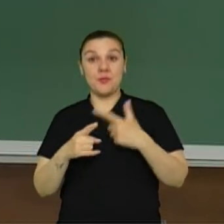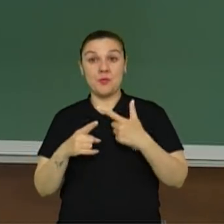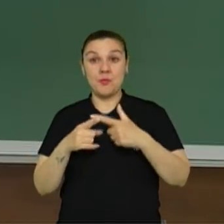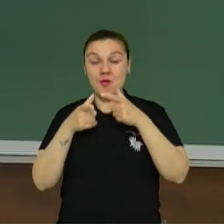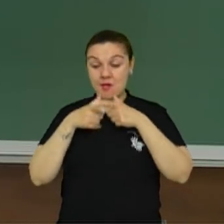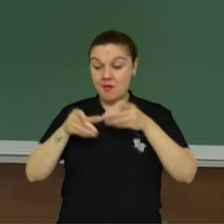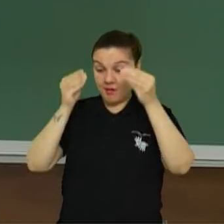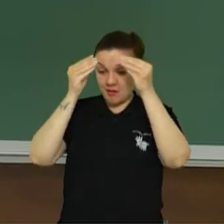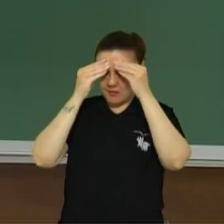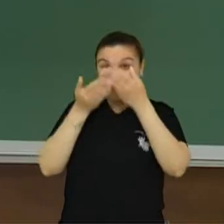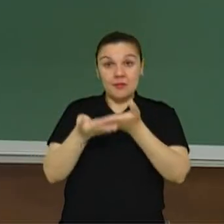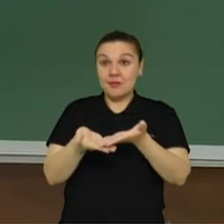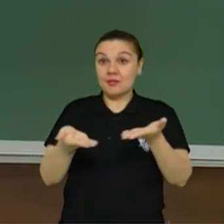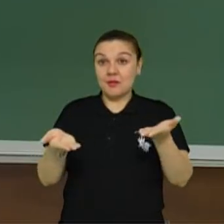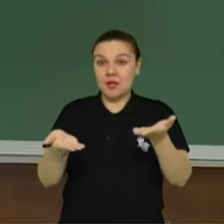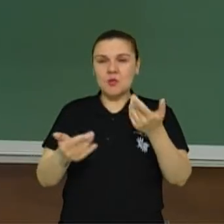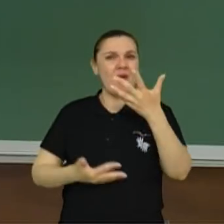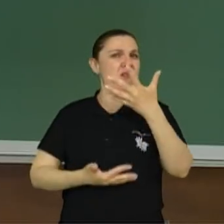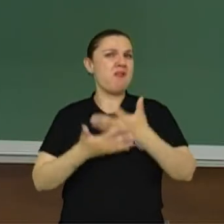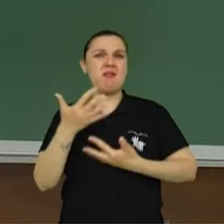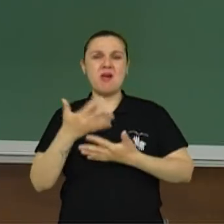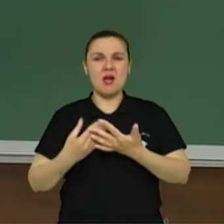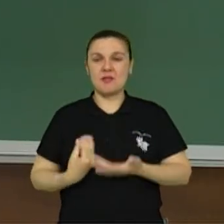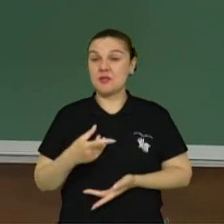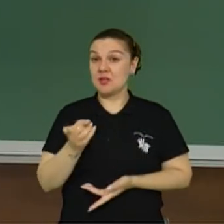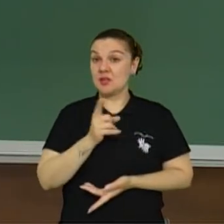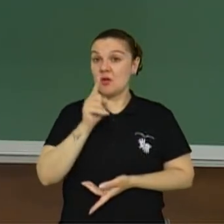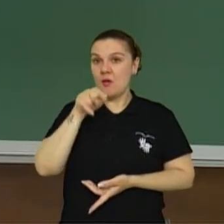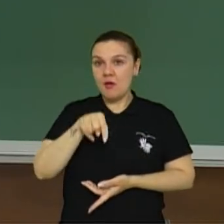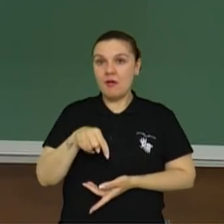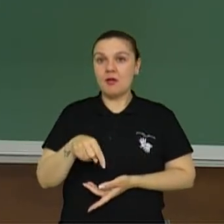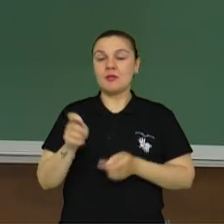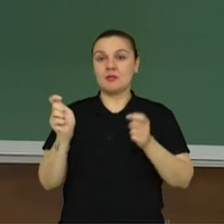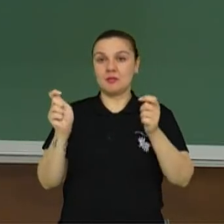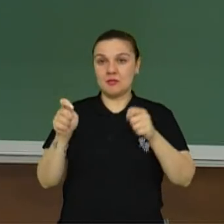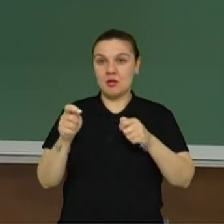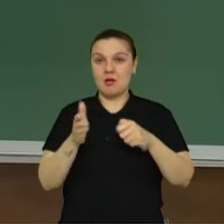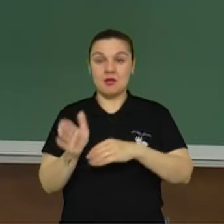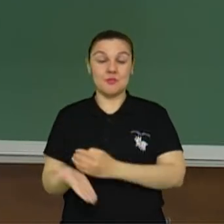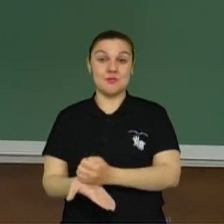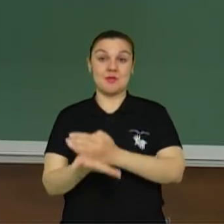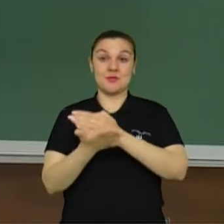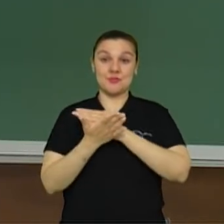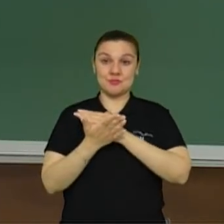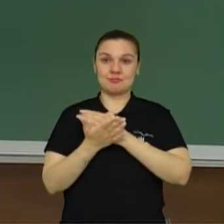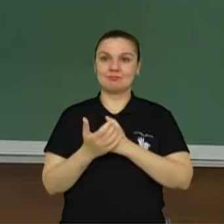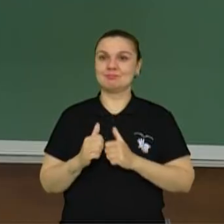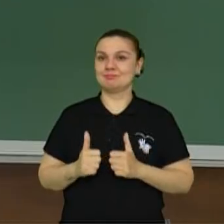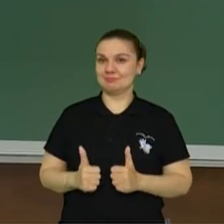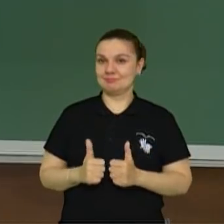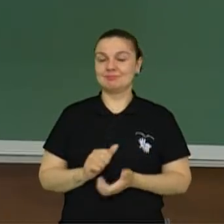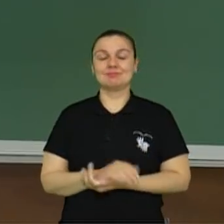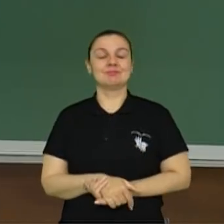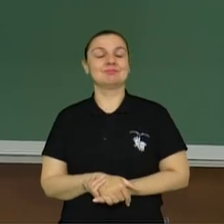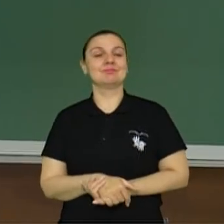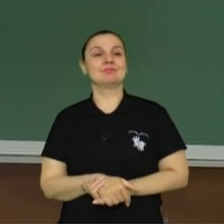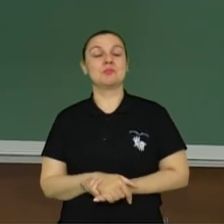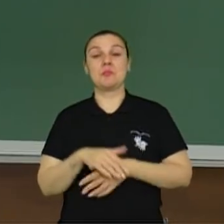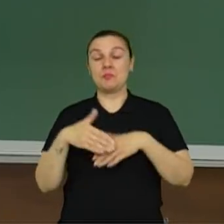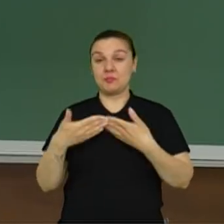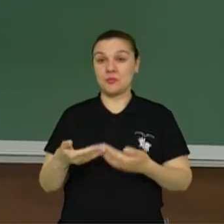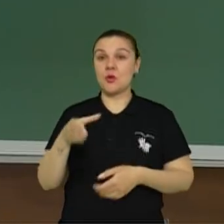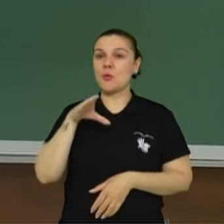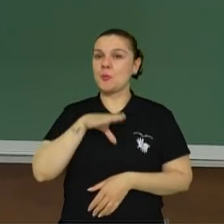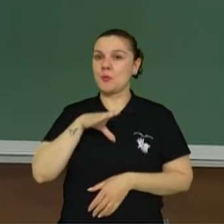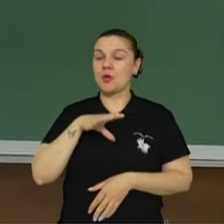linguagem ela está não para complicar a nossa vida, ela serve para nos auxiliar, tá bom? Então, em língua